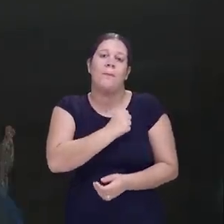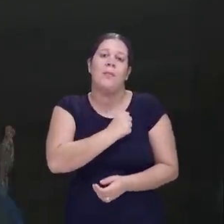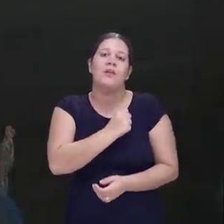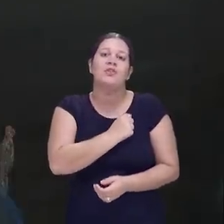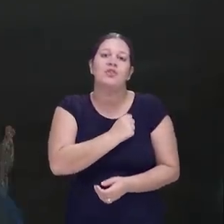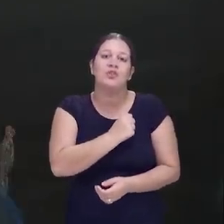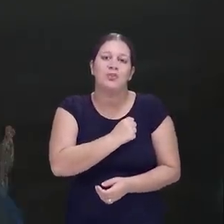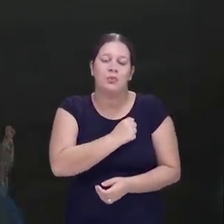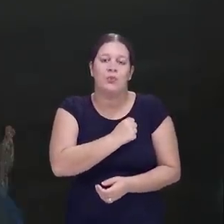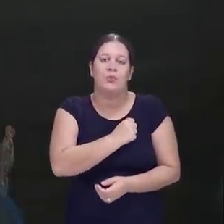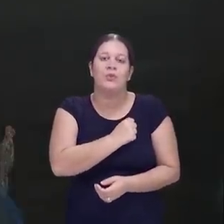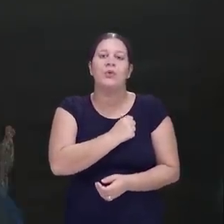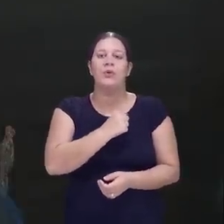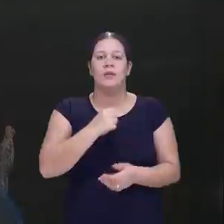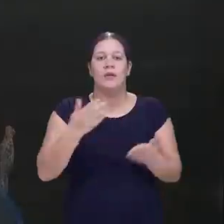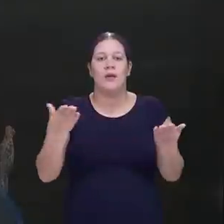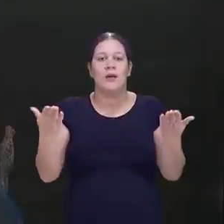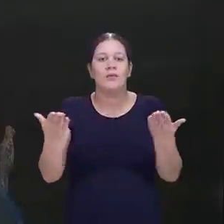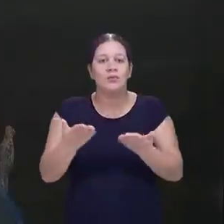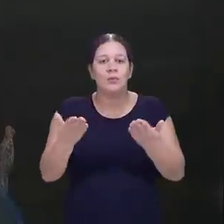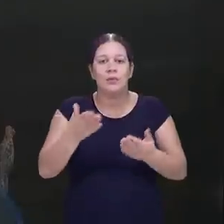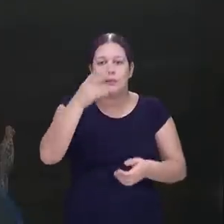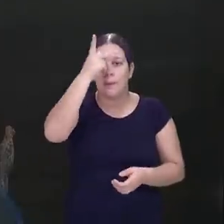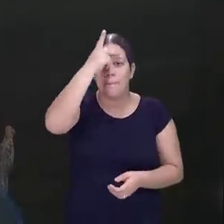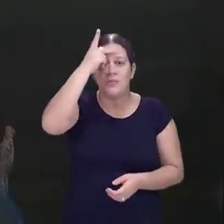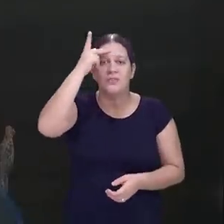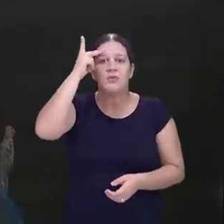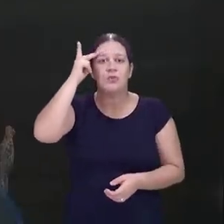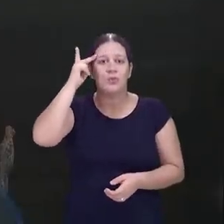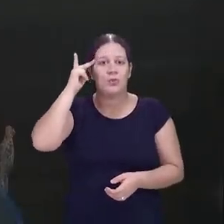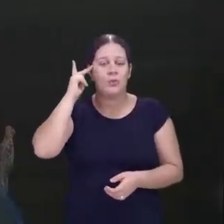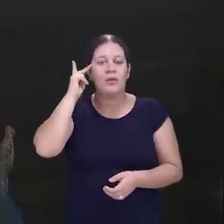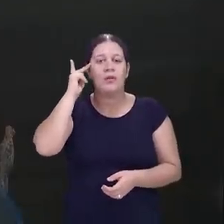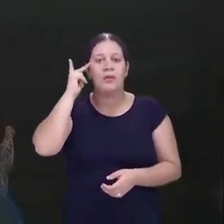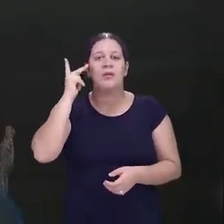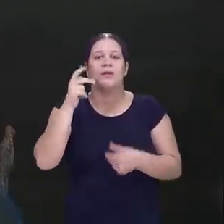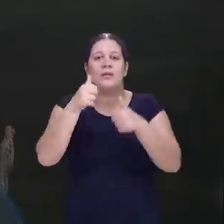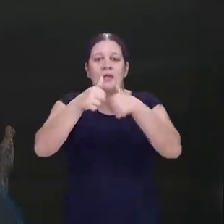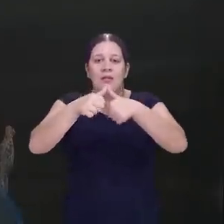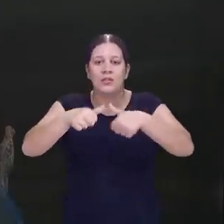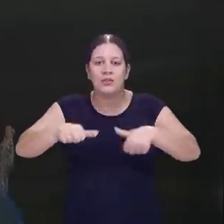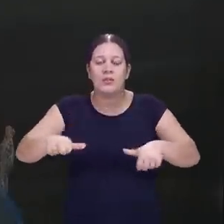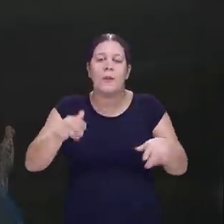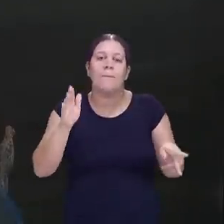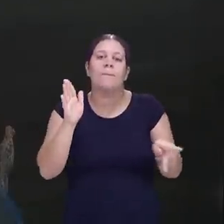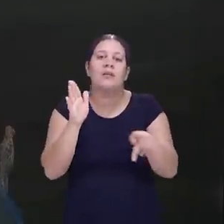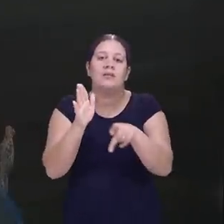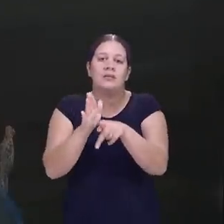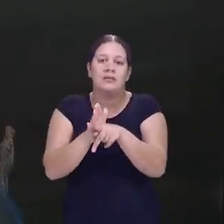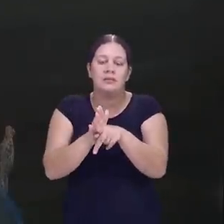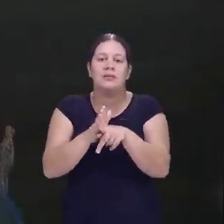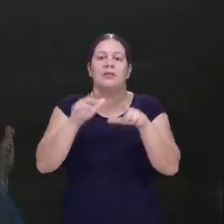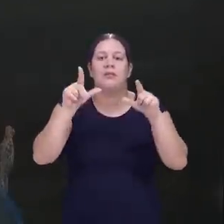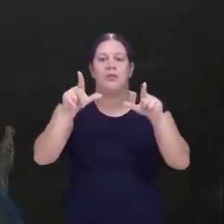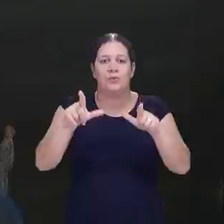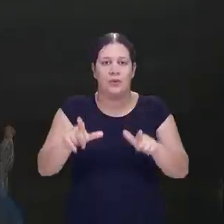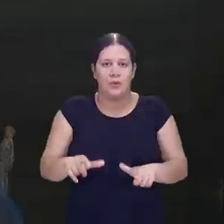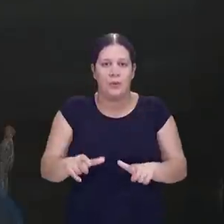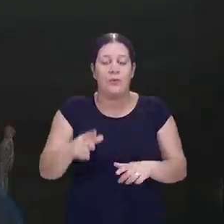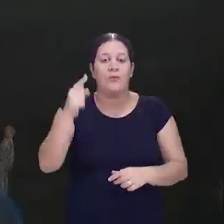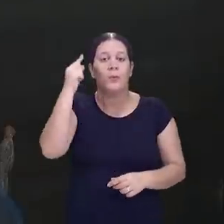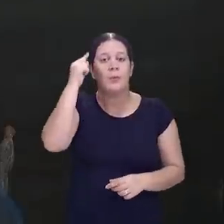da paixão. Nós vamos ter o lance da pessoa estar pertencida a algum